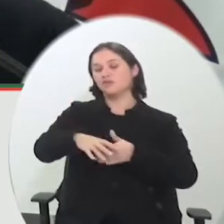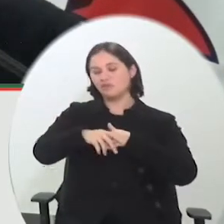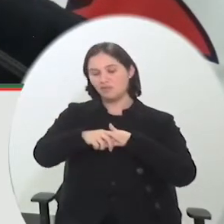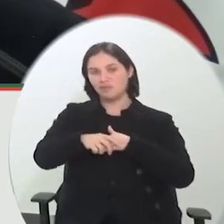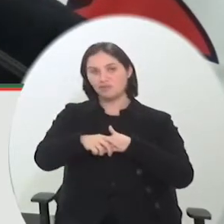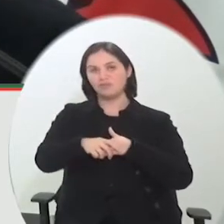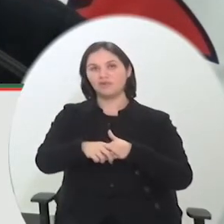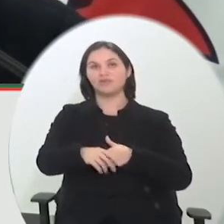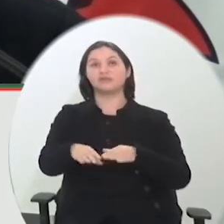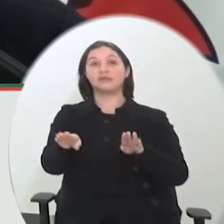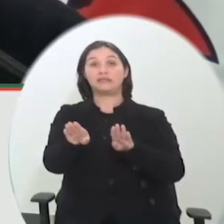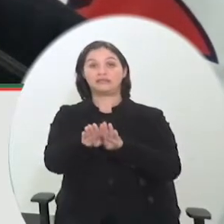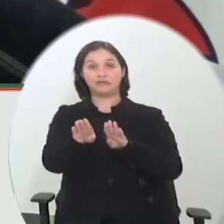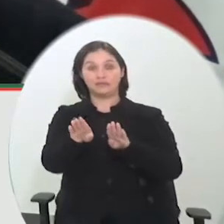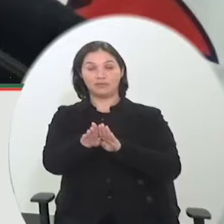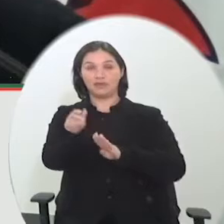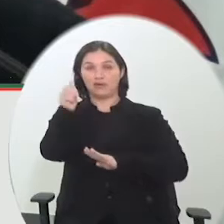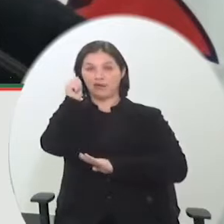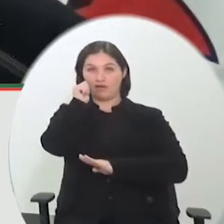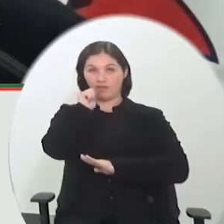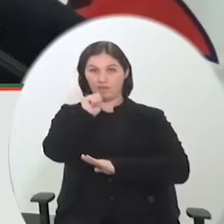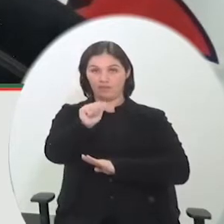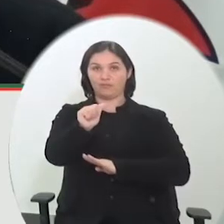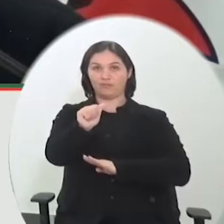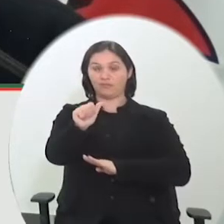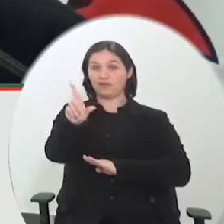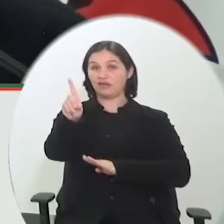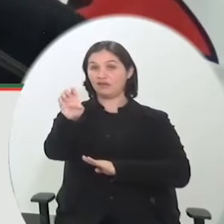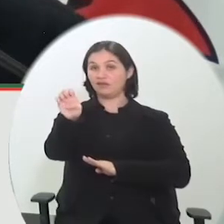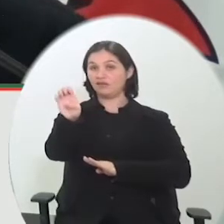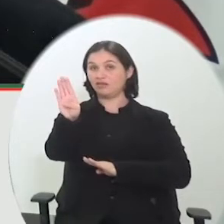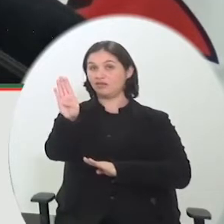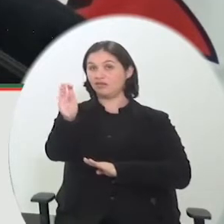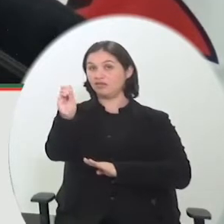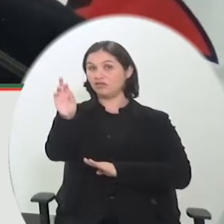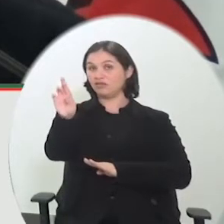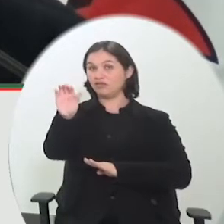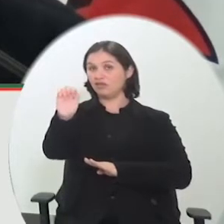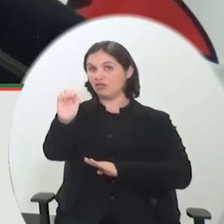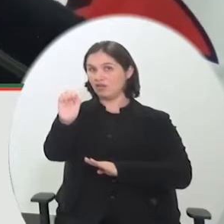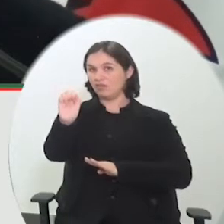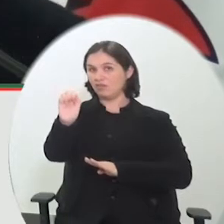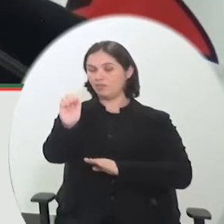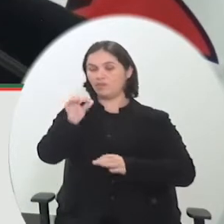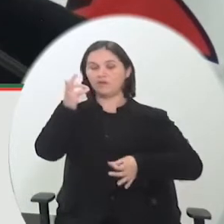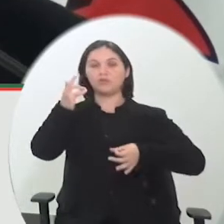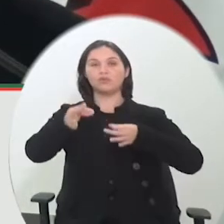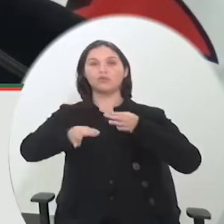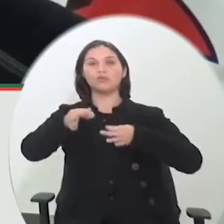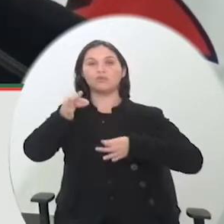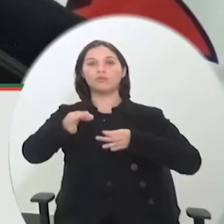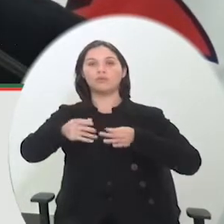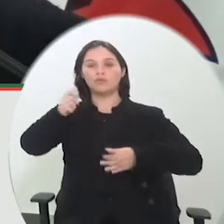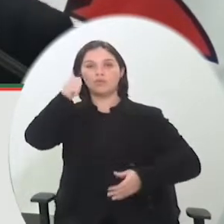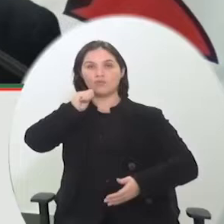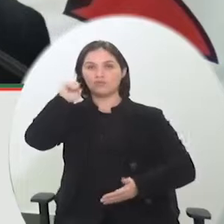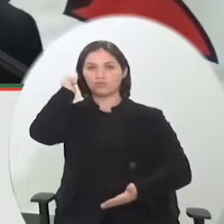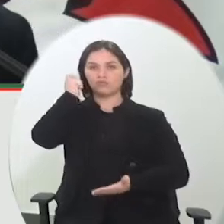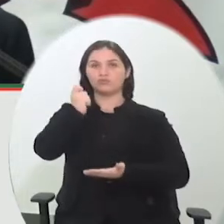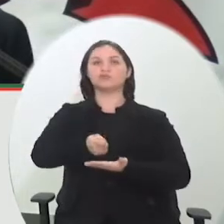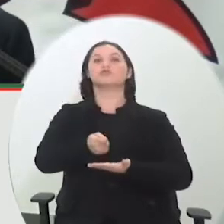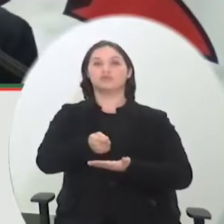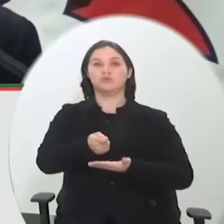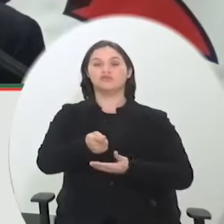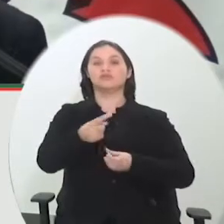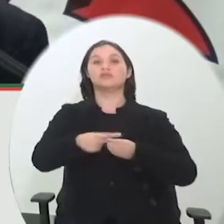Excelentíssima senhora doutora Débora Zanini, muito digníssima juíza da vara de execuções penais da